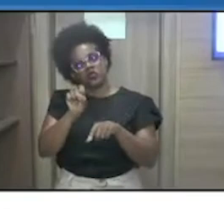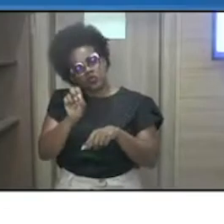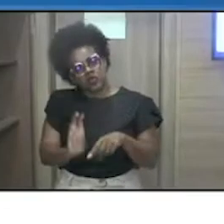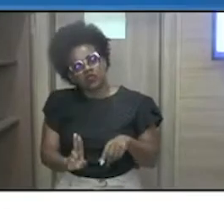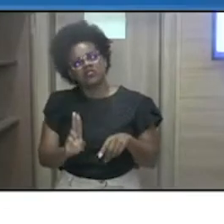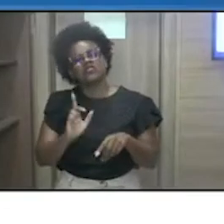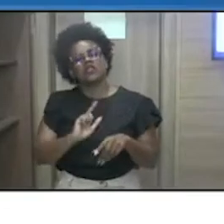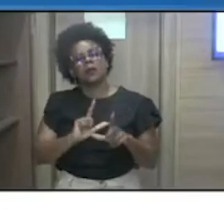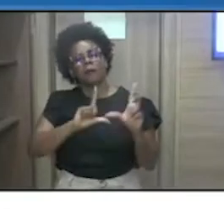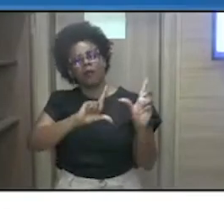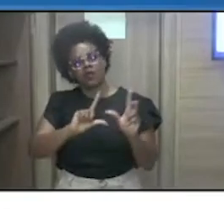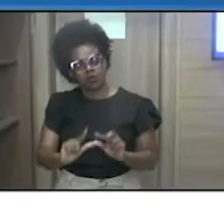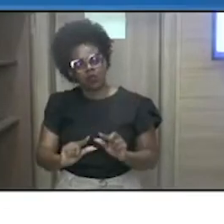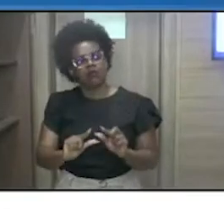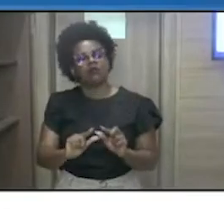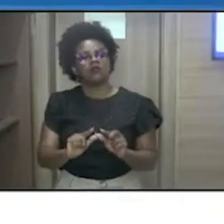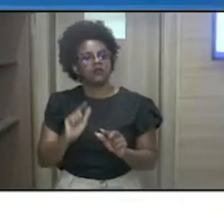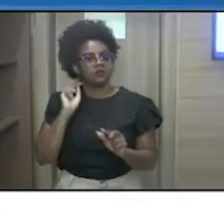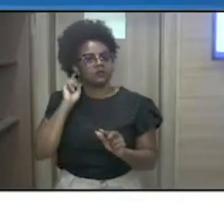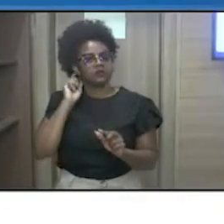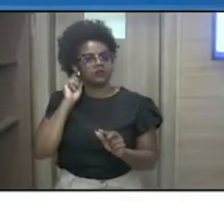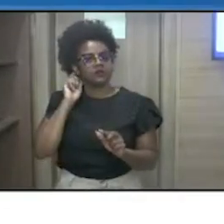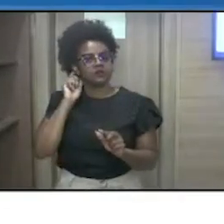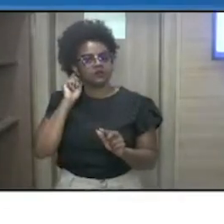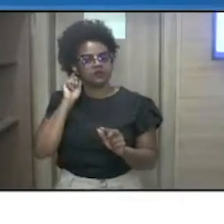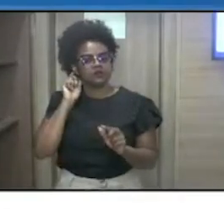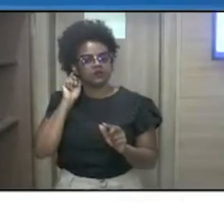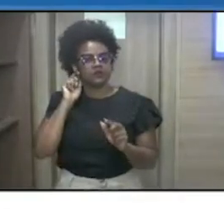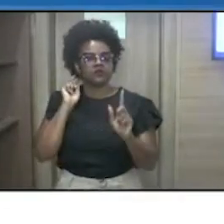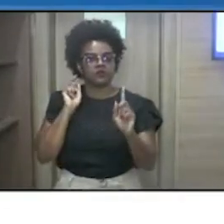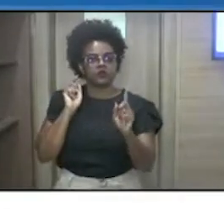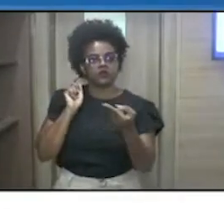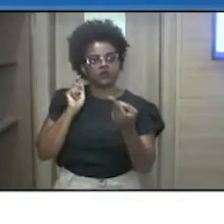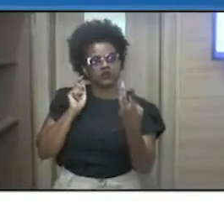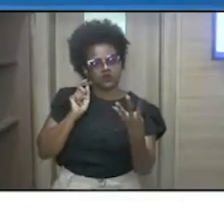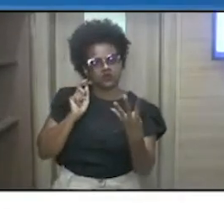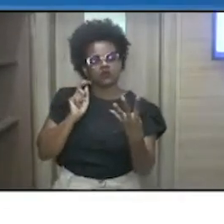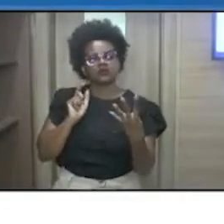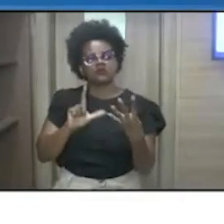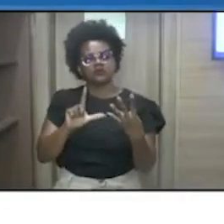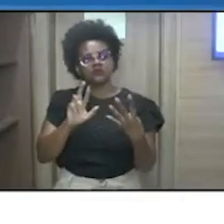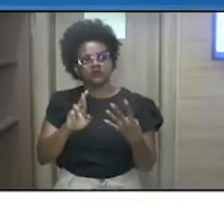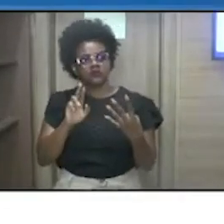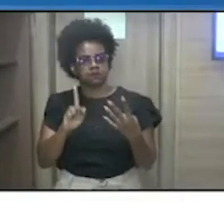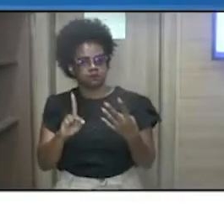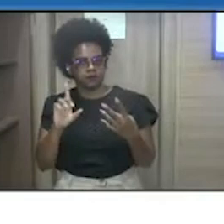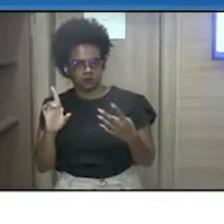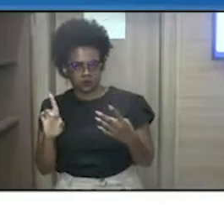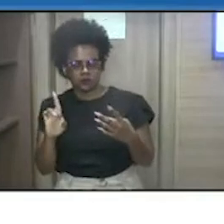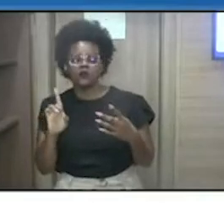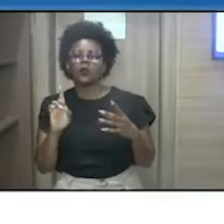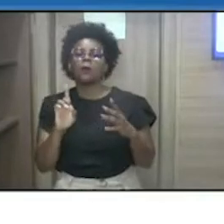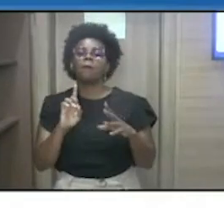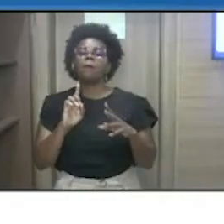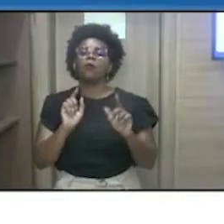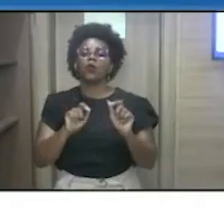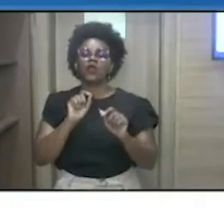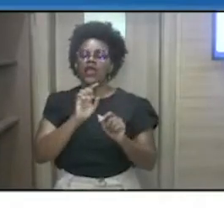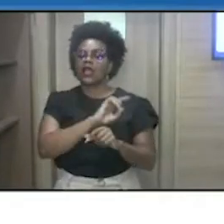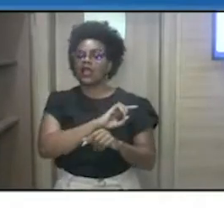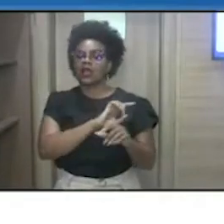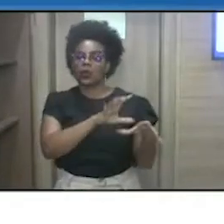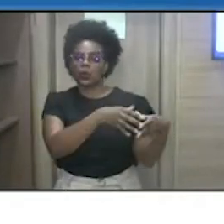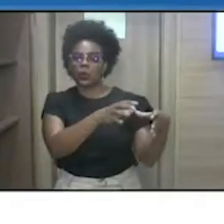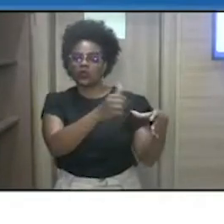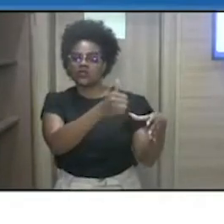ela tem a menor frequência, né, em torno de 1,4 LRPDs por 100 mil habitantes. O que esses laboratórios fazem?